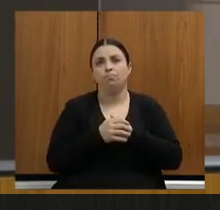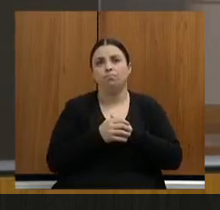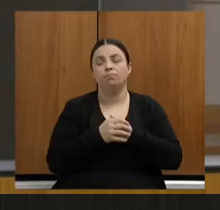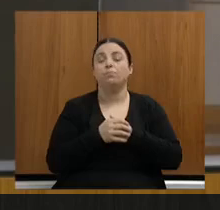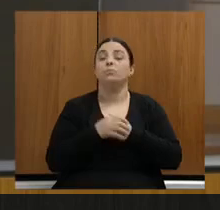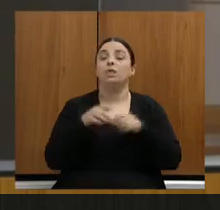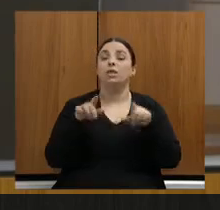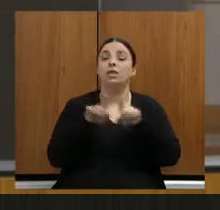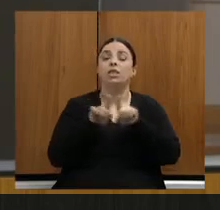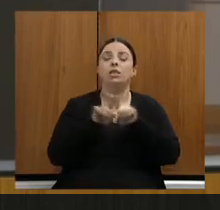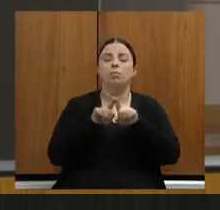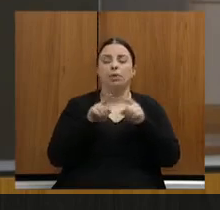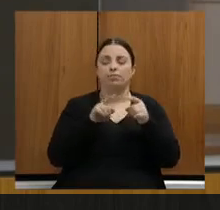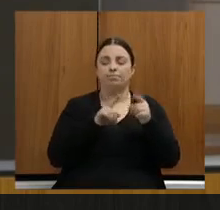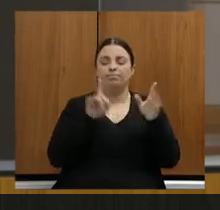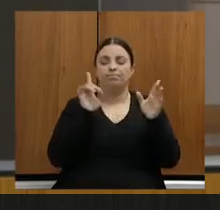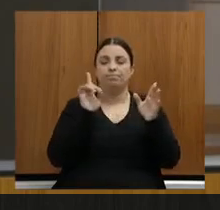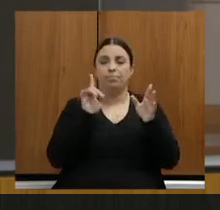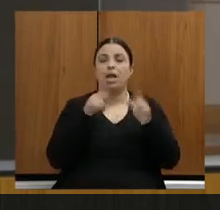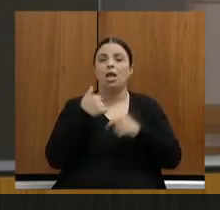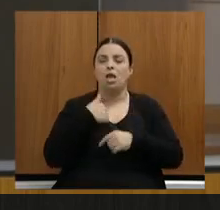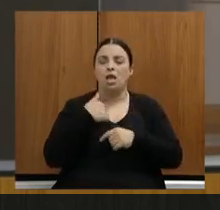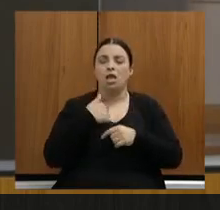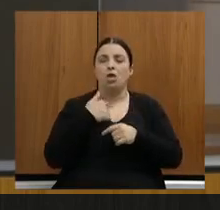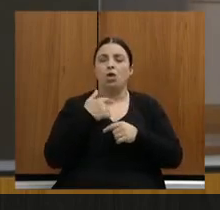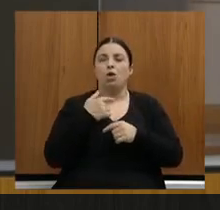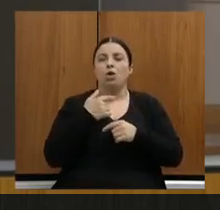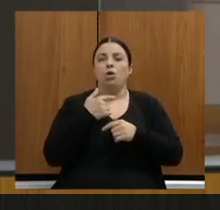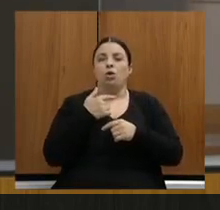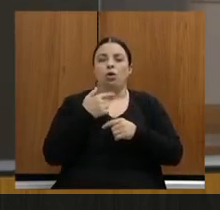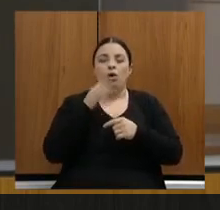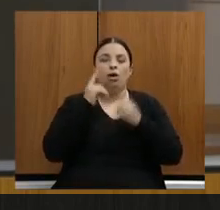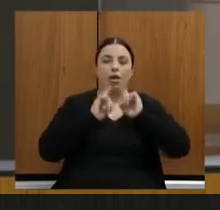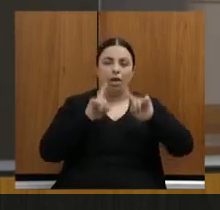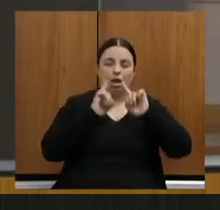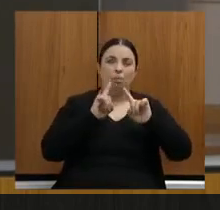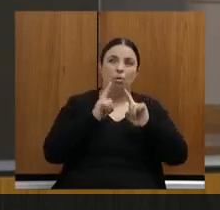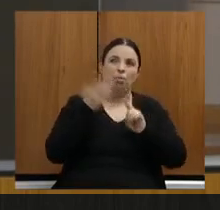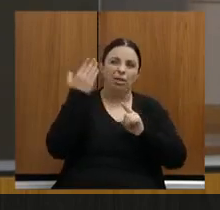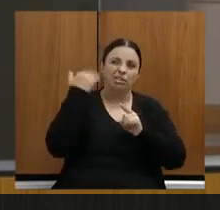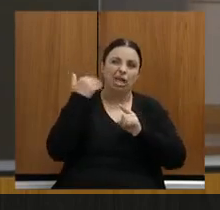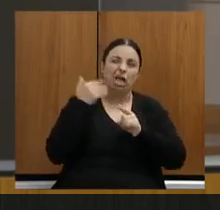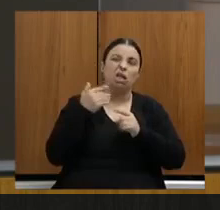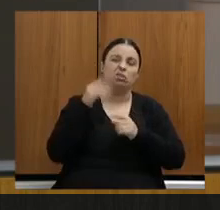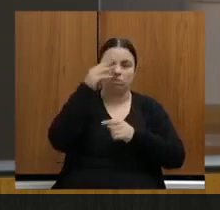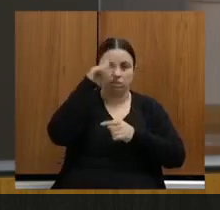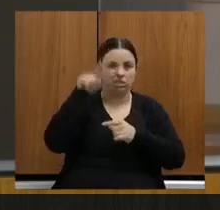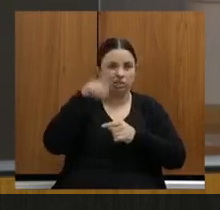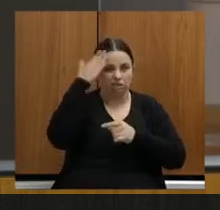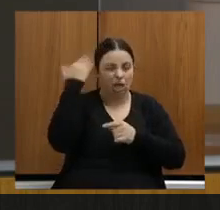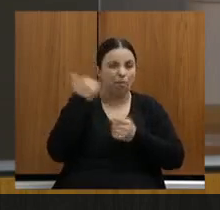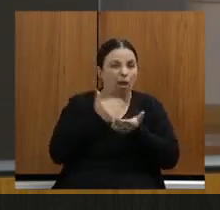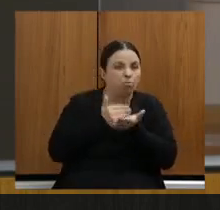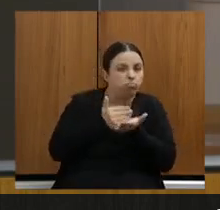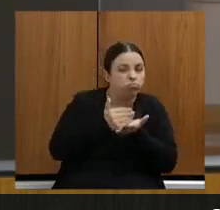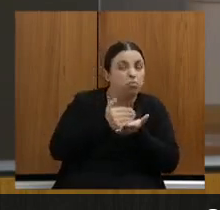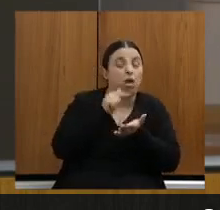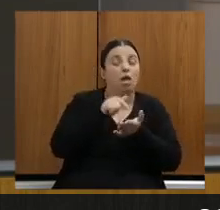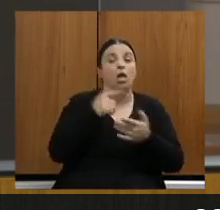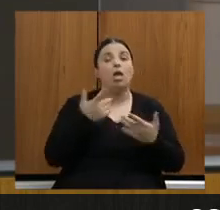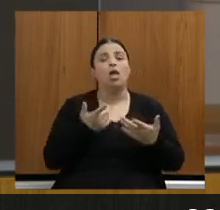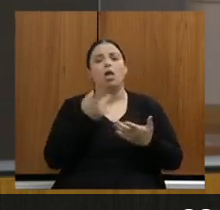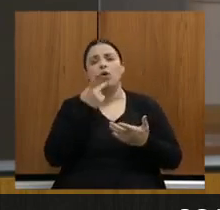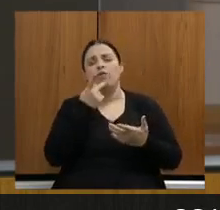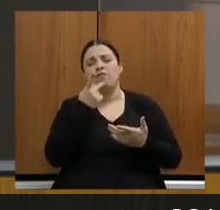eu havia também reclamado desde o início do mandato no começo do mandato do governador e o fiz ao longo do mandato eu mandar tu tá encerrando é